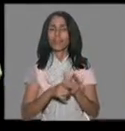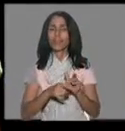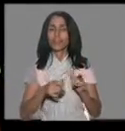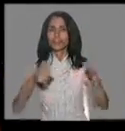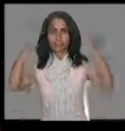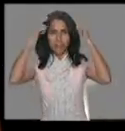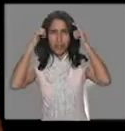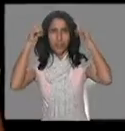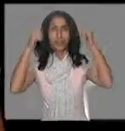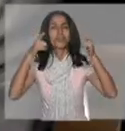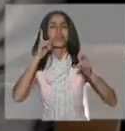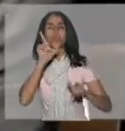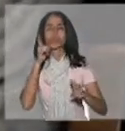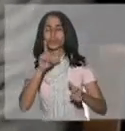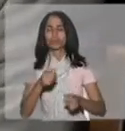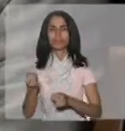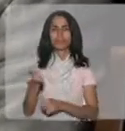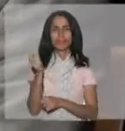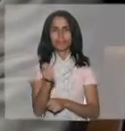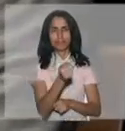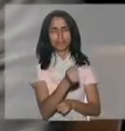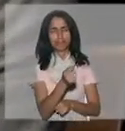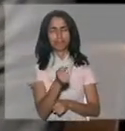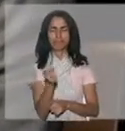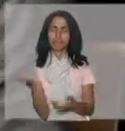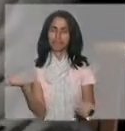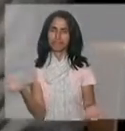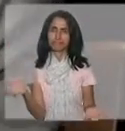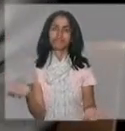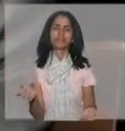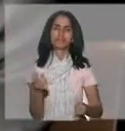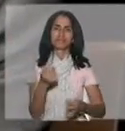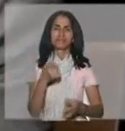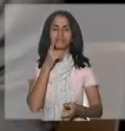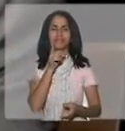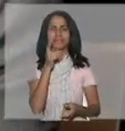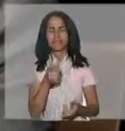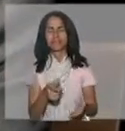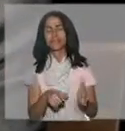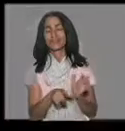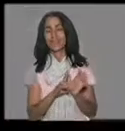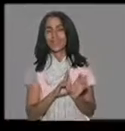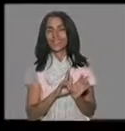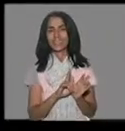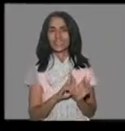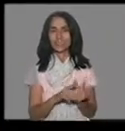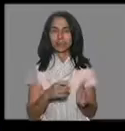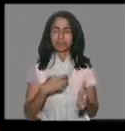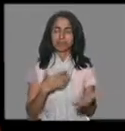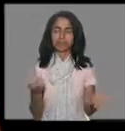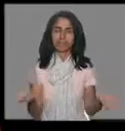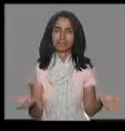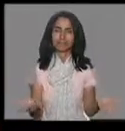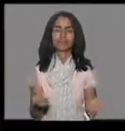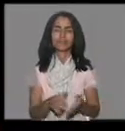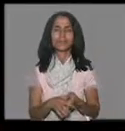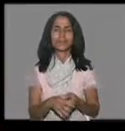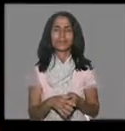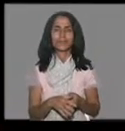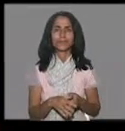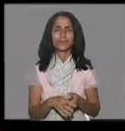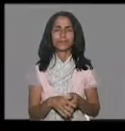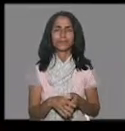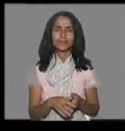então de condições de carregar de conseguir carregar a coroa exatamente então